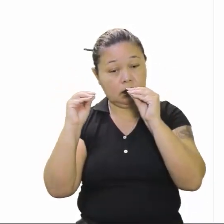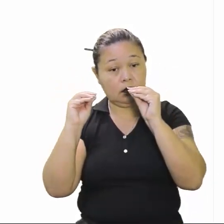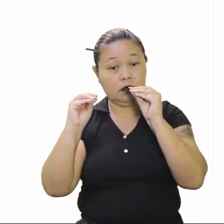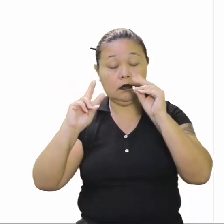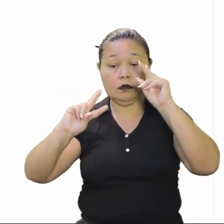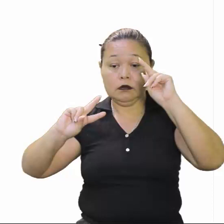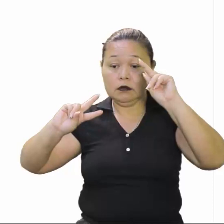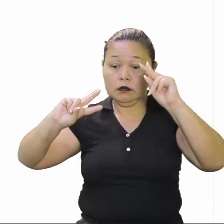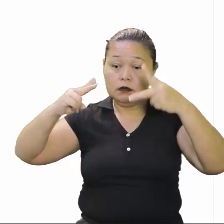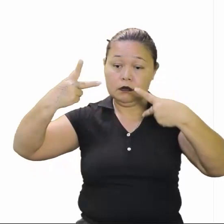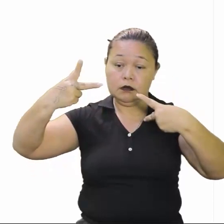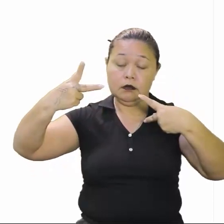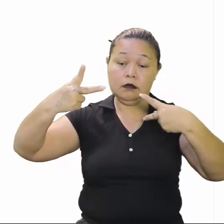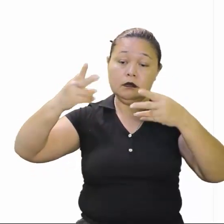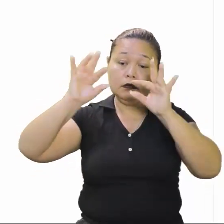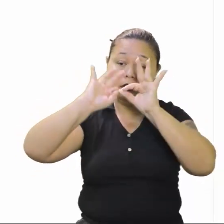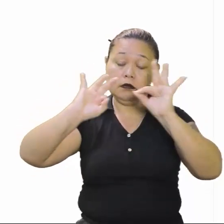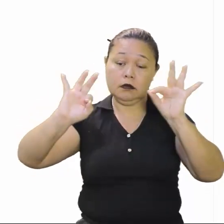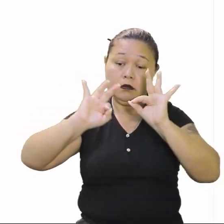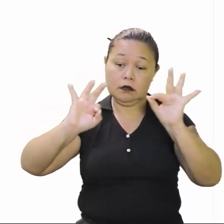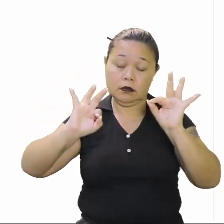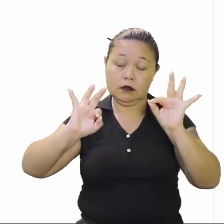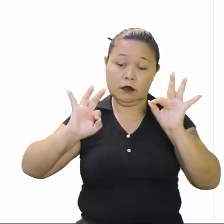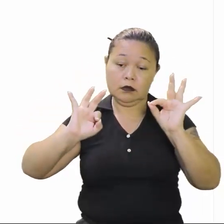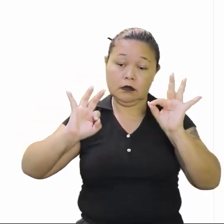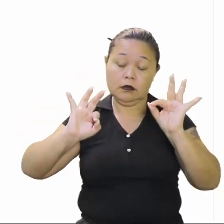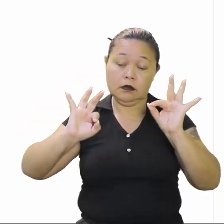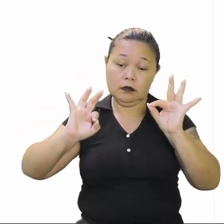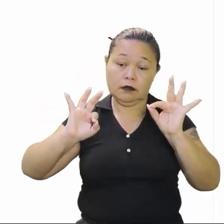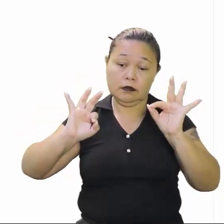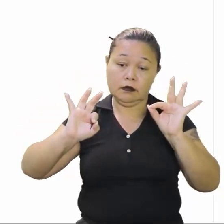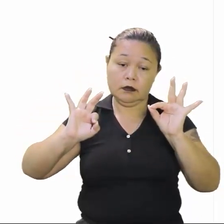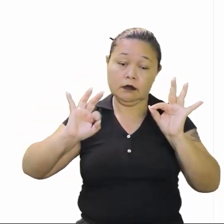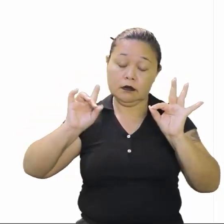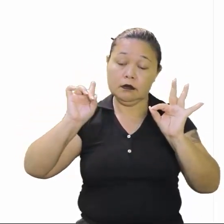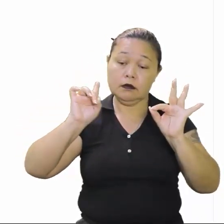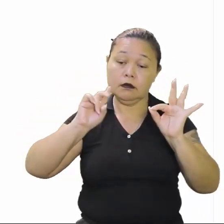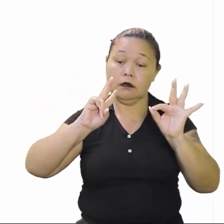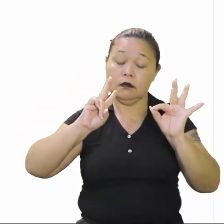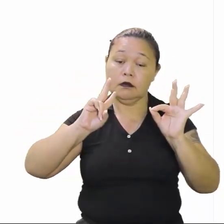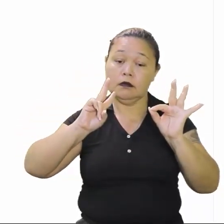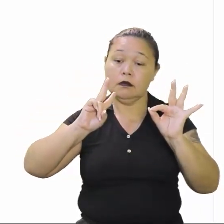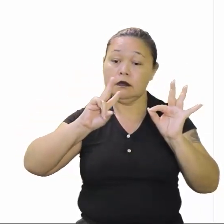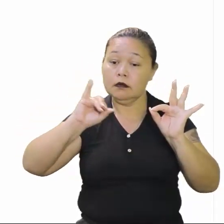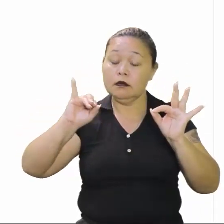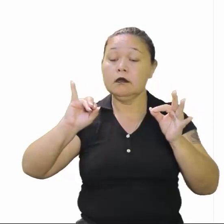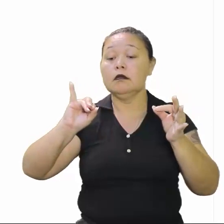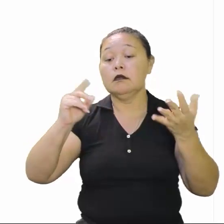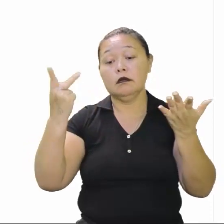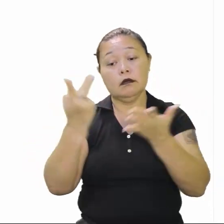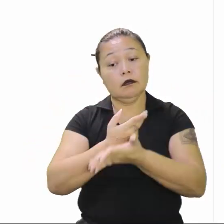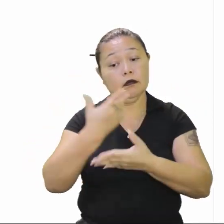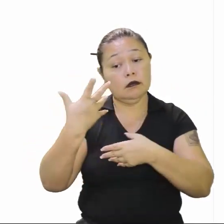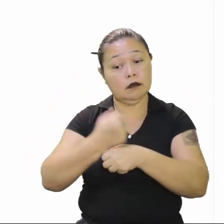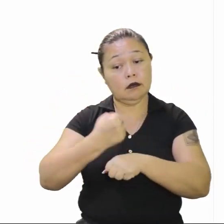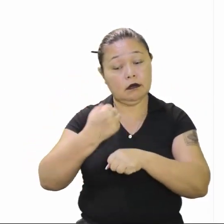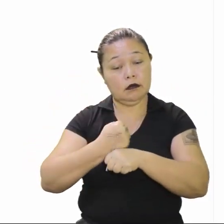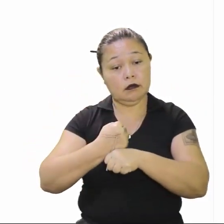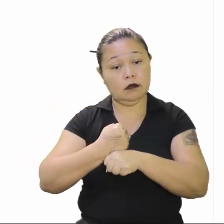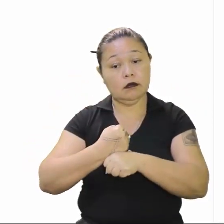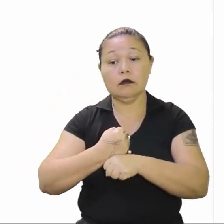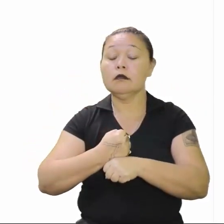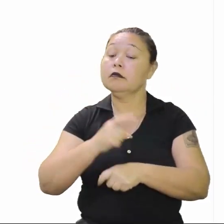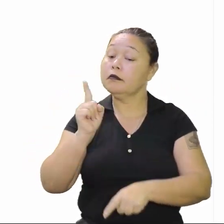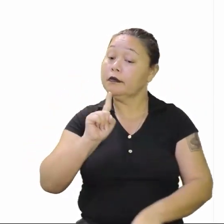invertida para um enunciado dessa dimensão, você vai errar o cálculo. E aí, não fica